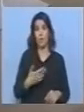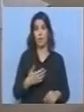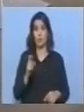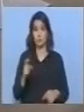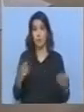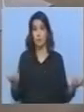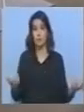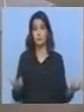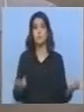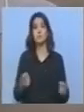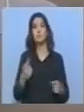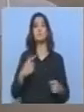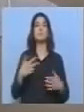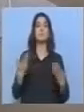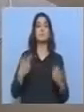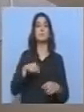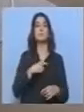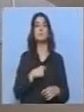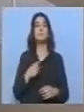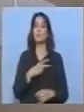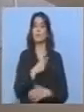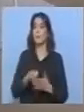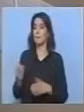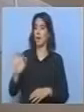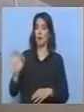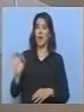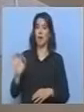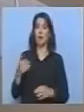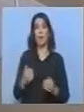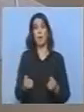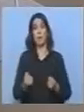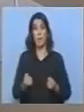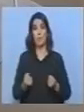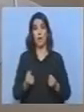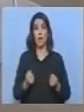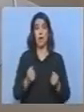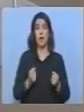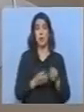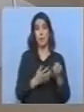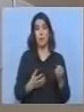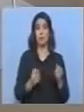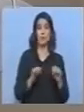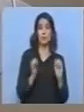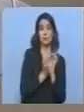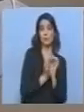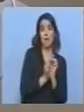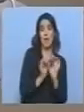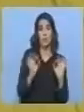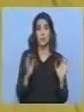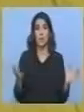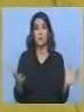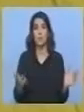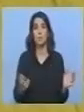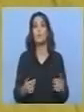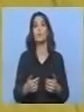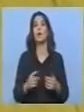então nós pomos a propina a zero e vamos poupar na ação social. Ora, se calhar valia mais